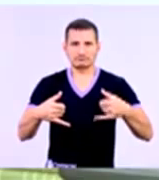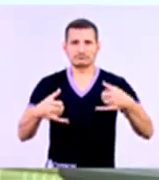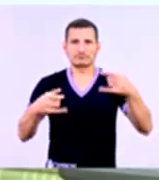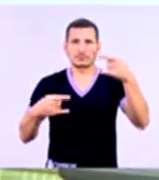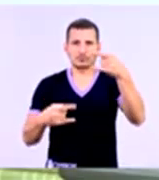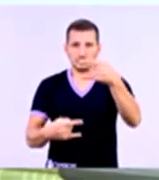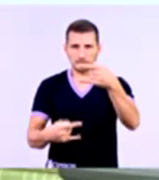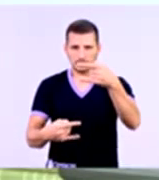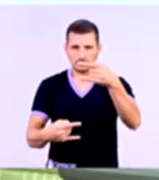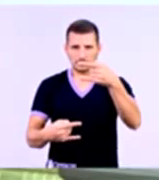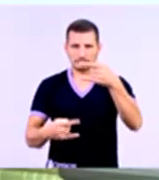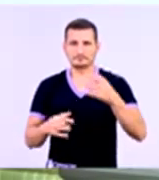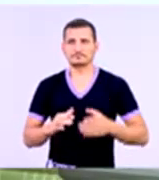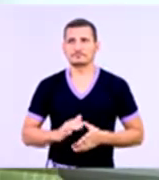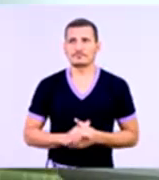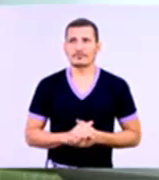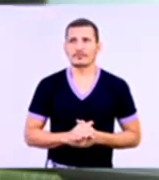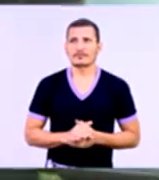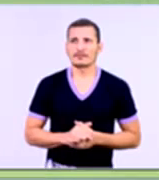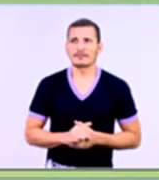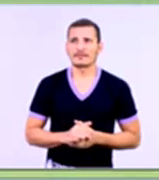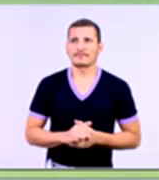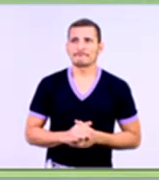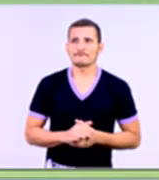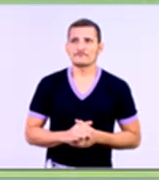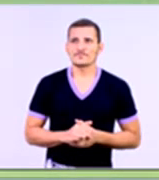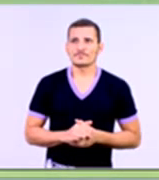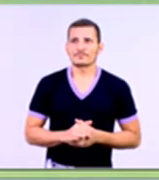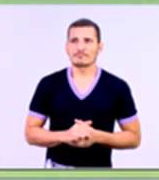com um colchete. Vamos continuar.